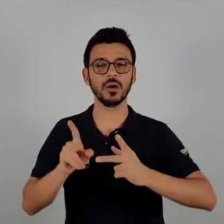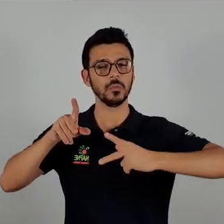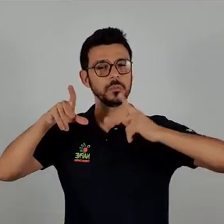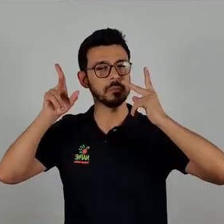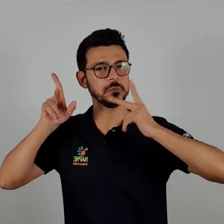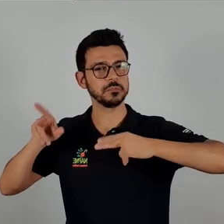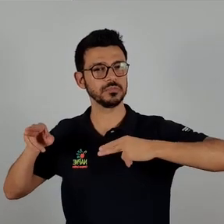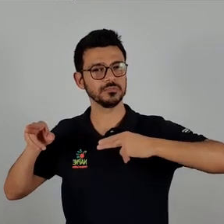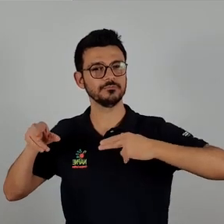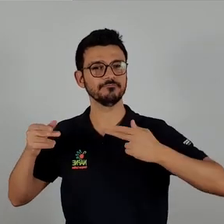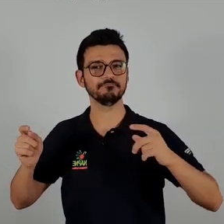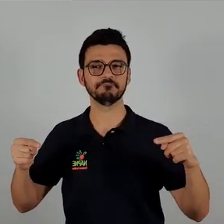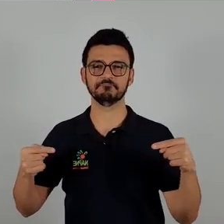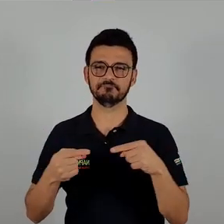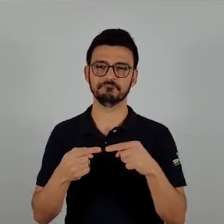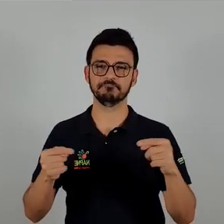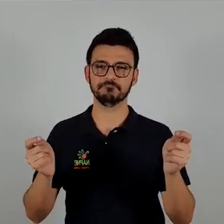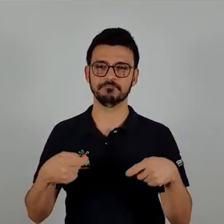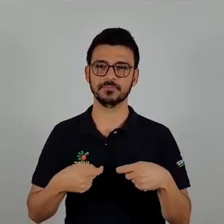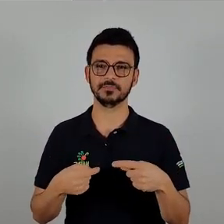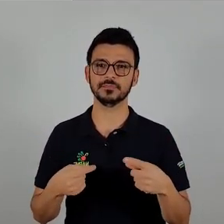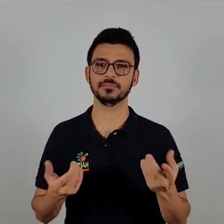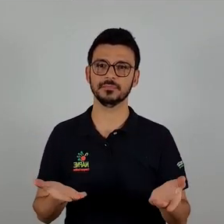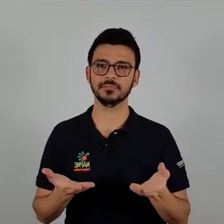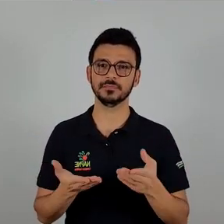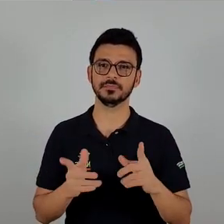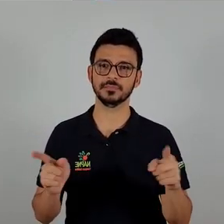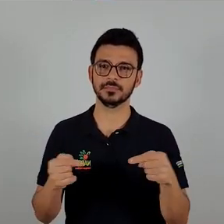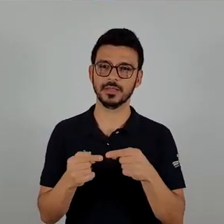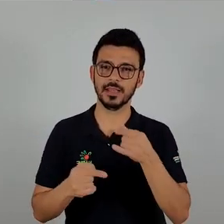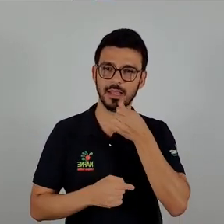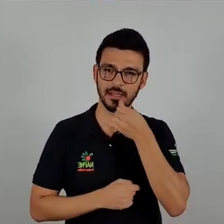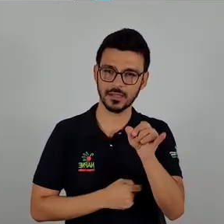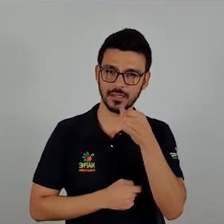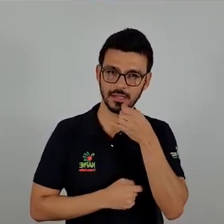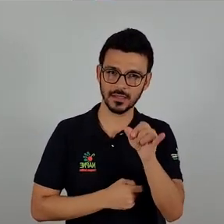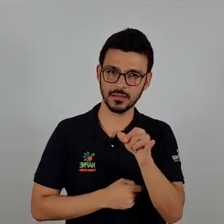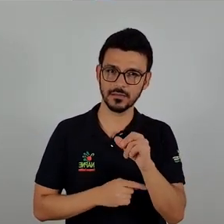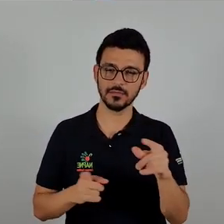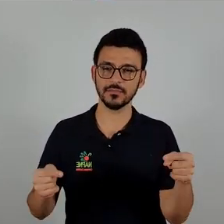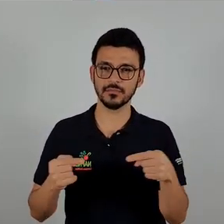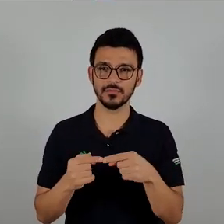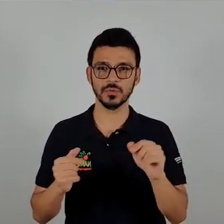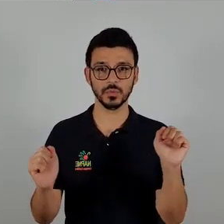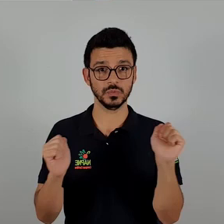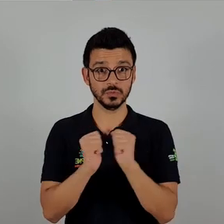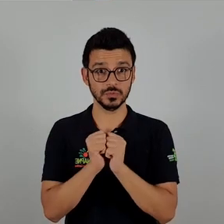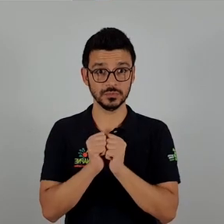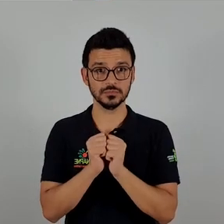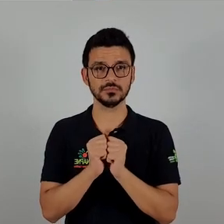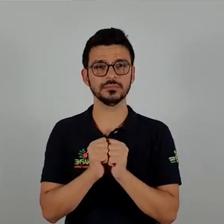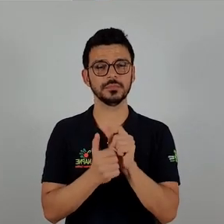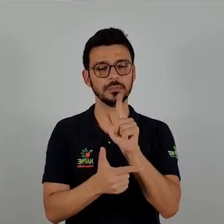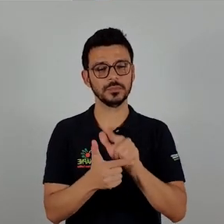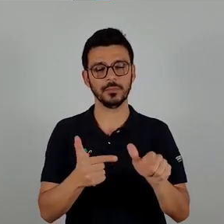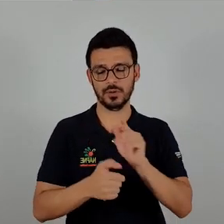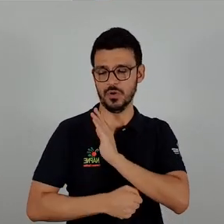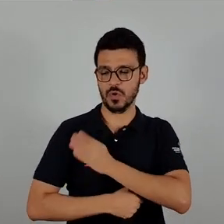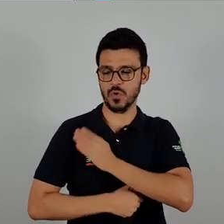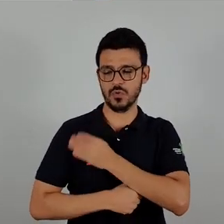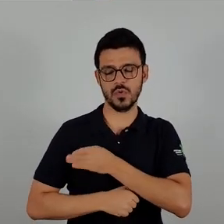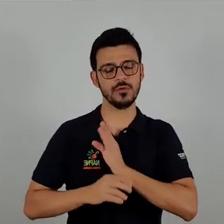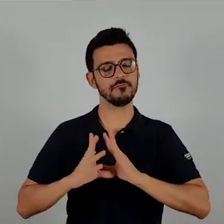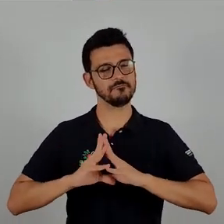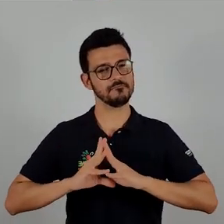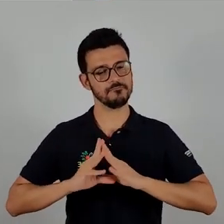Então não é simplesmente dar uma fórmula para aquela dorzinha que o animal tem, uma dorzinha porque ele está com a pele dele machucada, uma